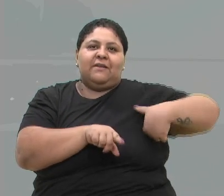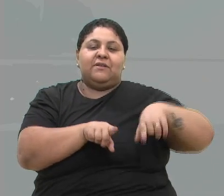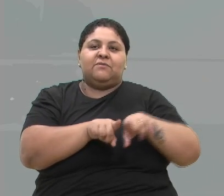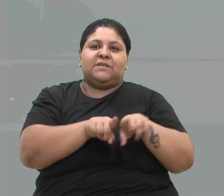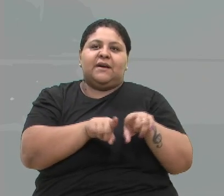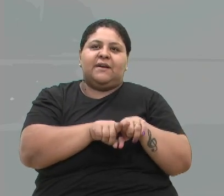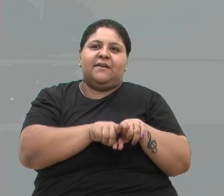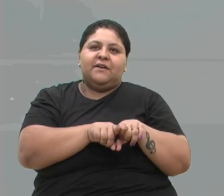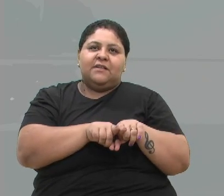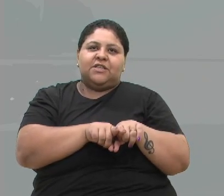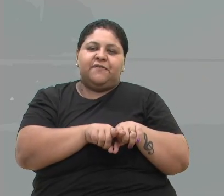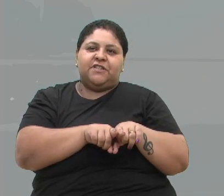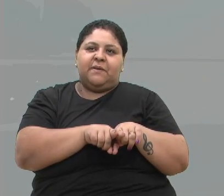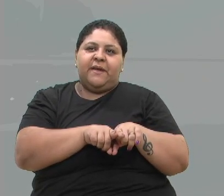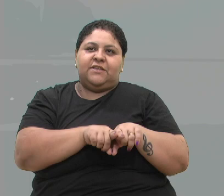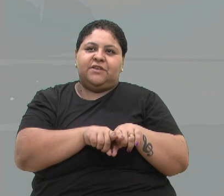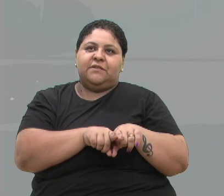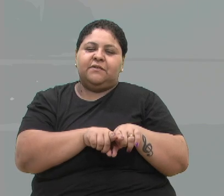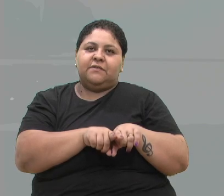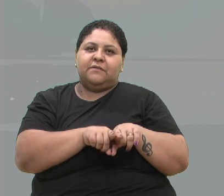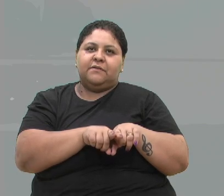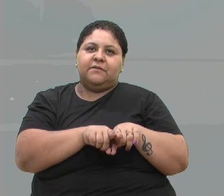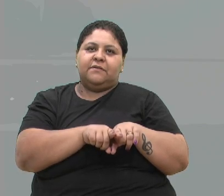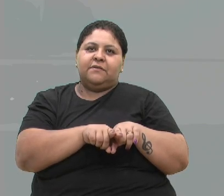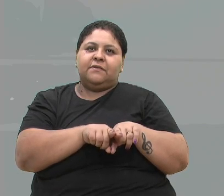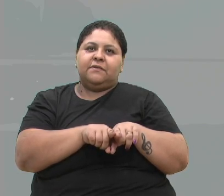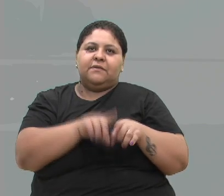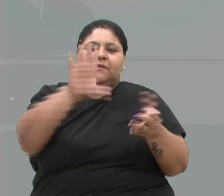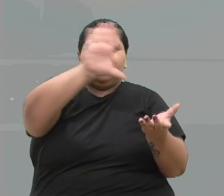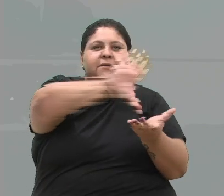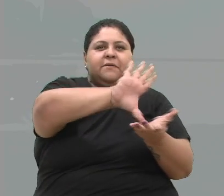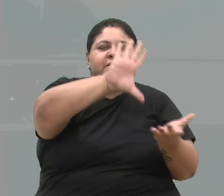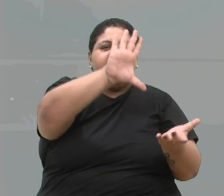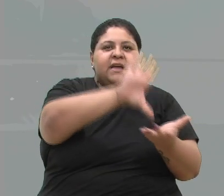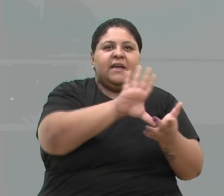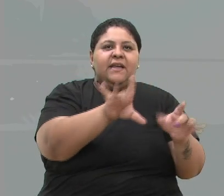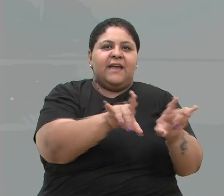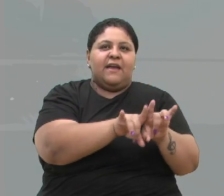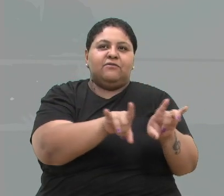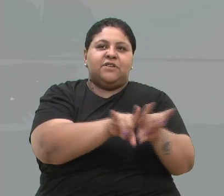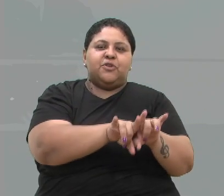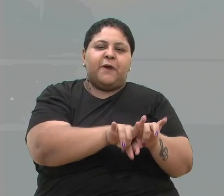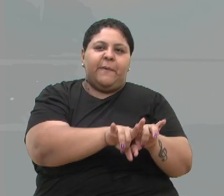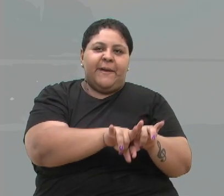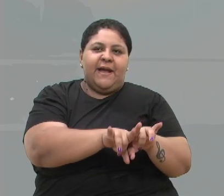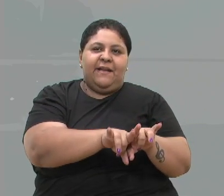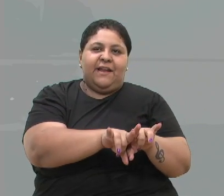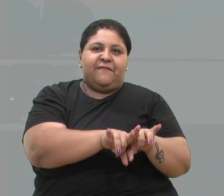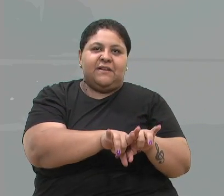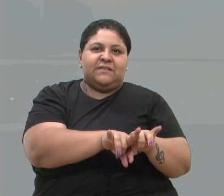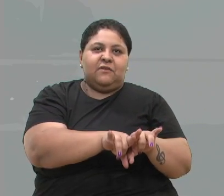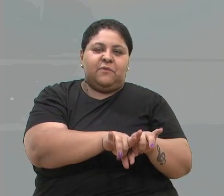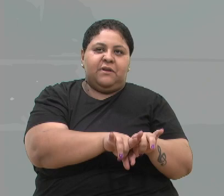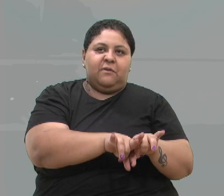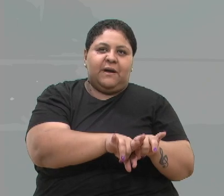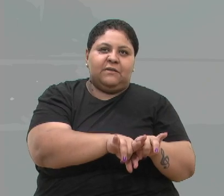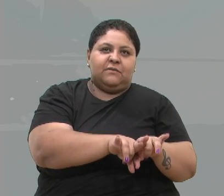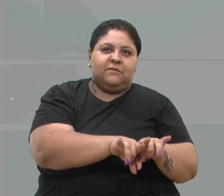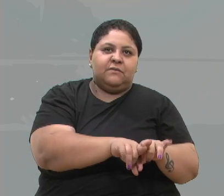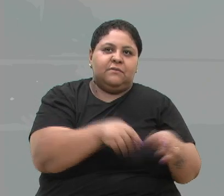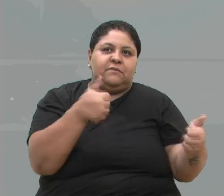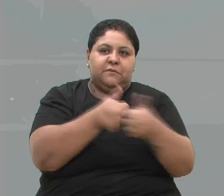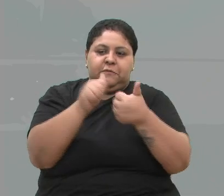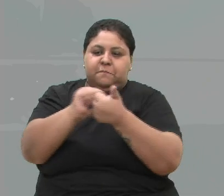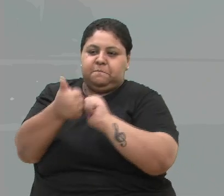há pouco tempo. Uma praça ficou muito bonita, uma praça ficou muito atraente. Ali também tem as pistas de esporte junto